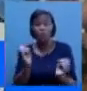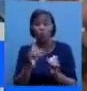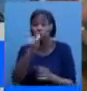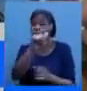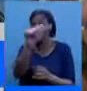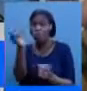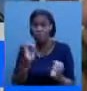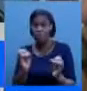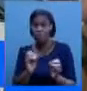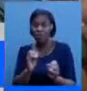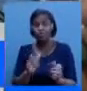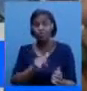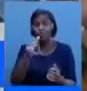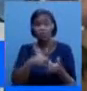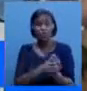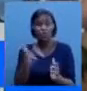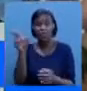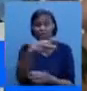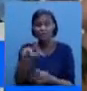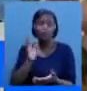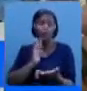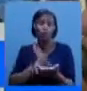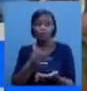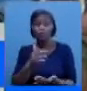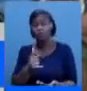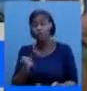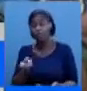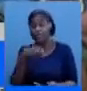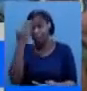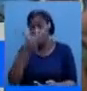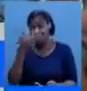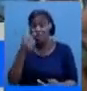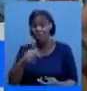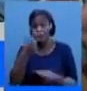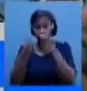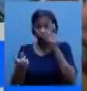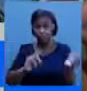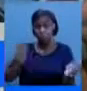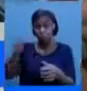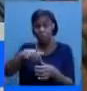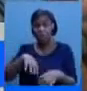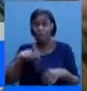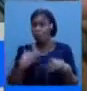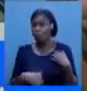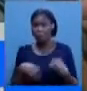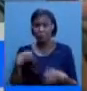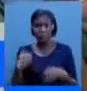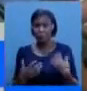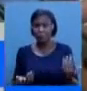voos, os voos passaram a ser todos cancelados nos últimos 20 dias, tivemos passageiros desesperados e